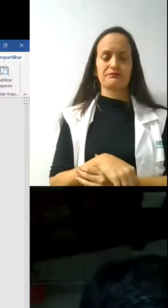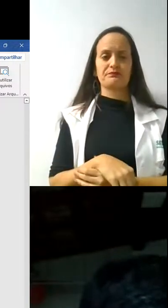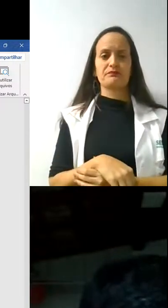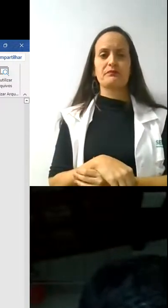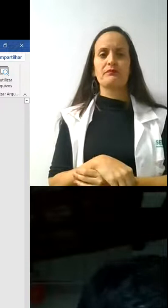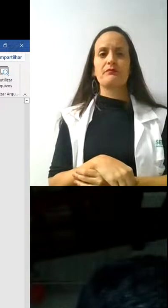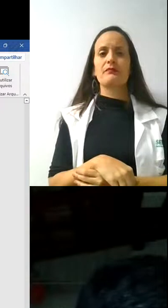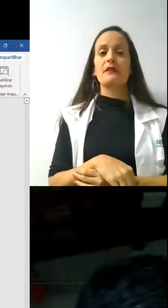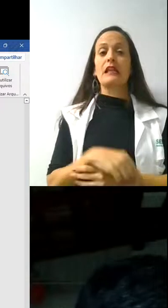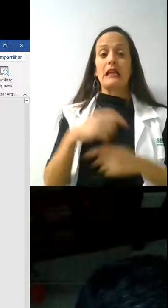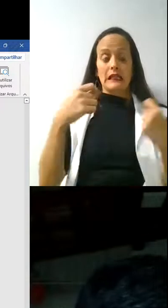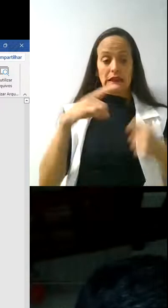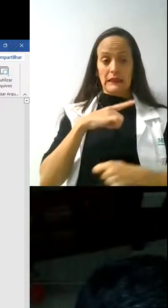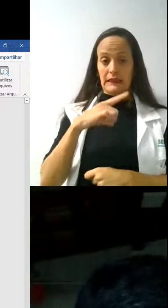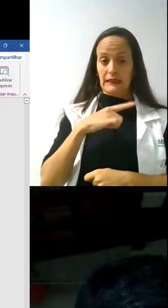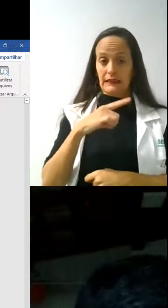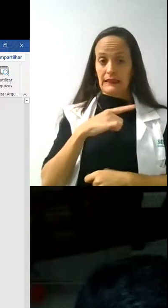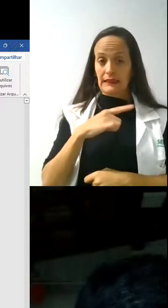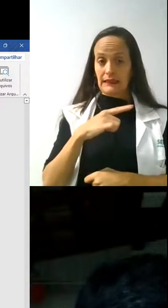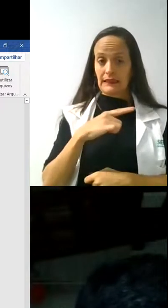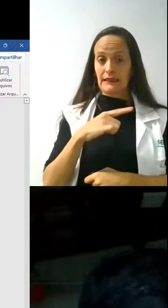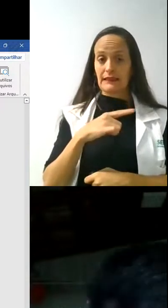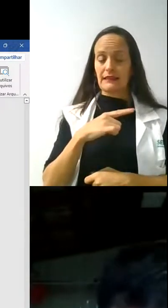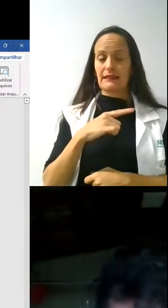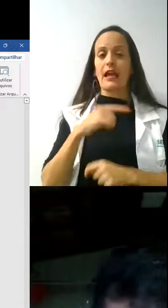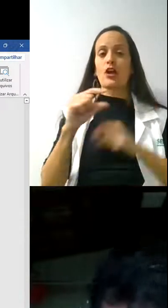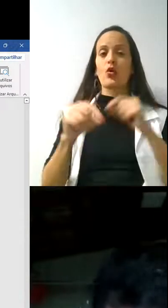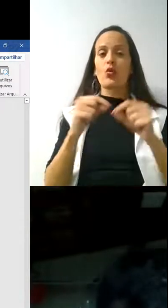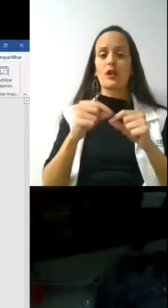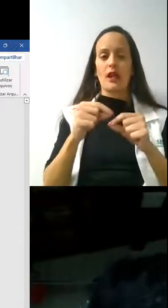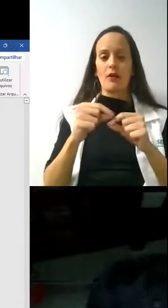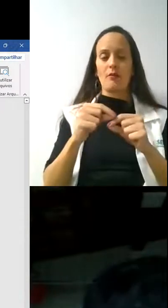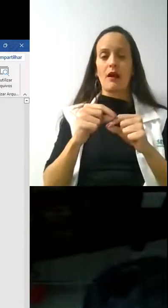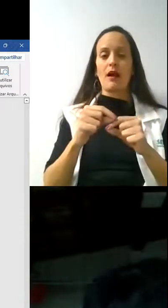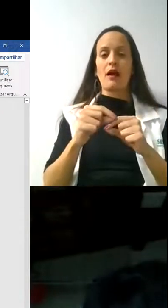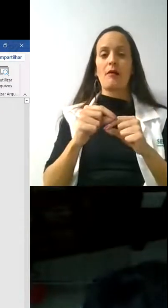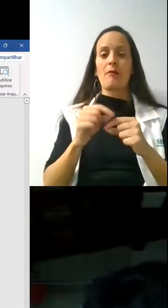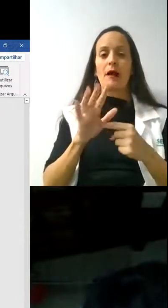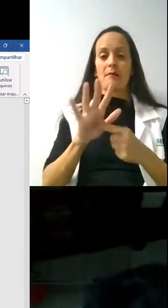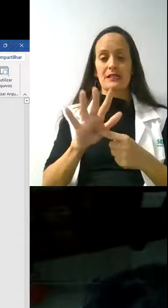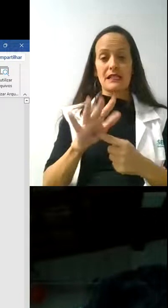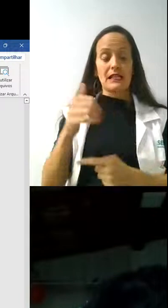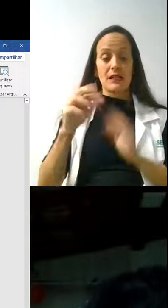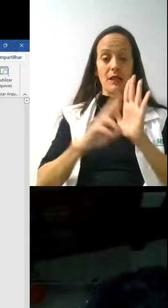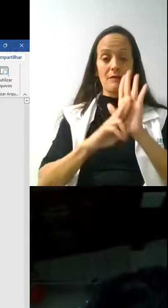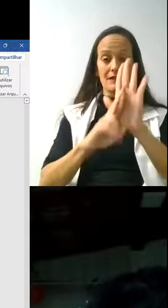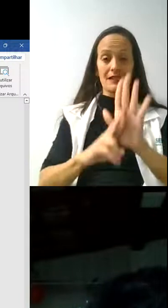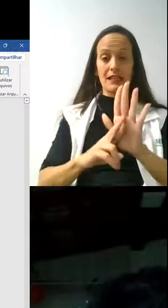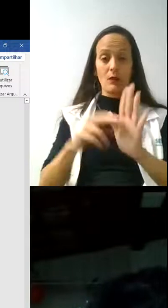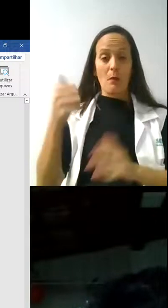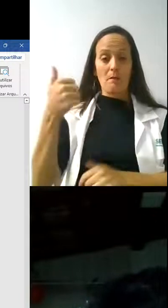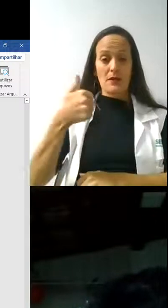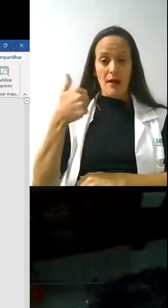estrutura primária trifásica P1. Então, o que já existe é o quê? Oi, pode